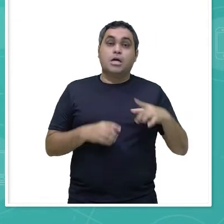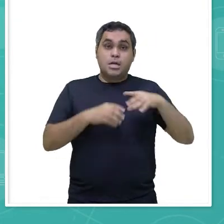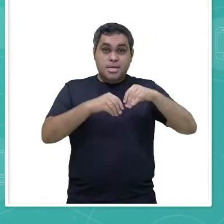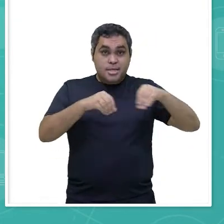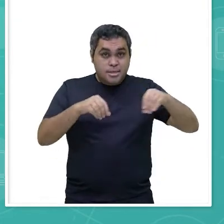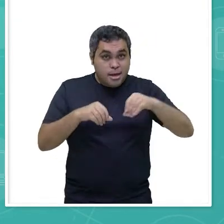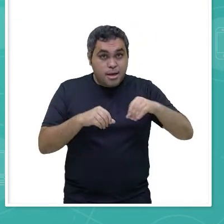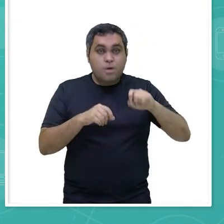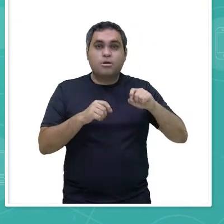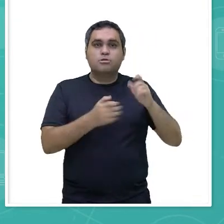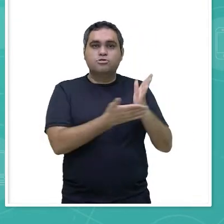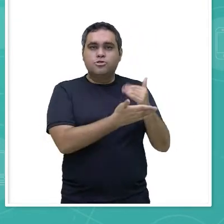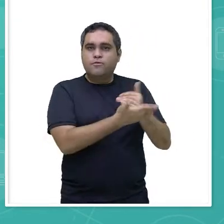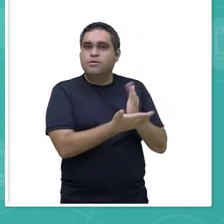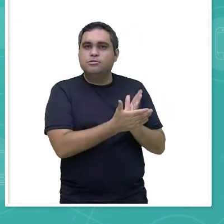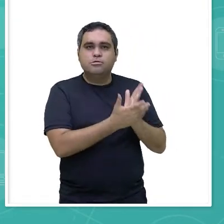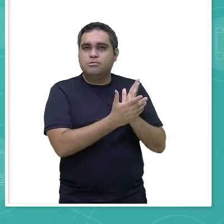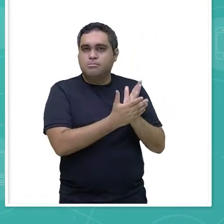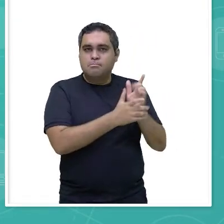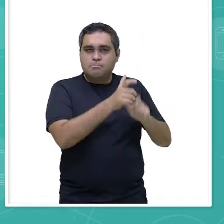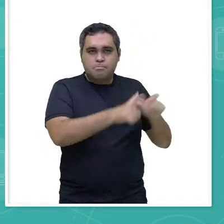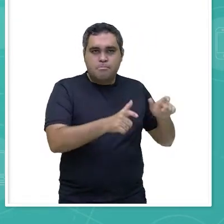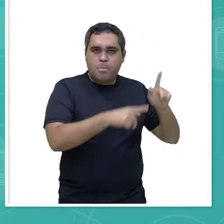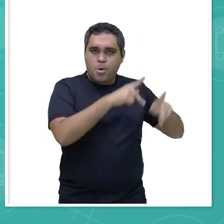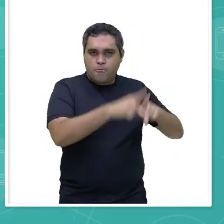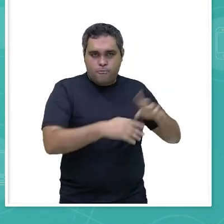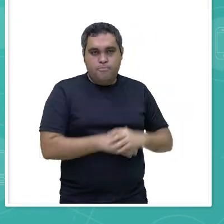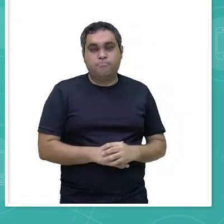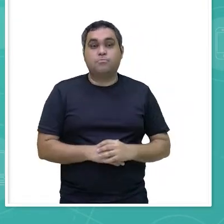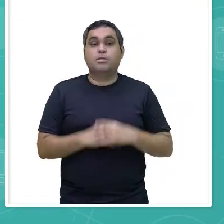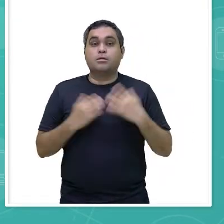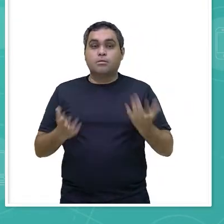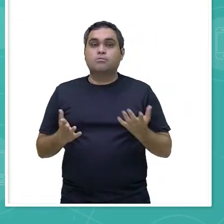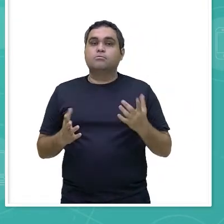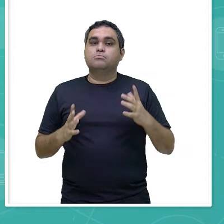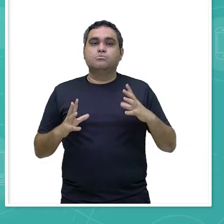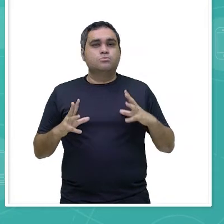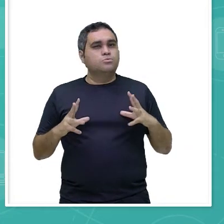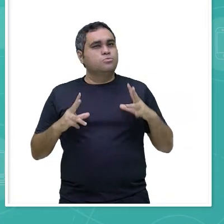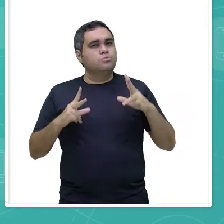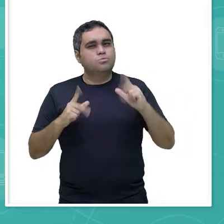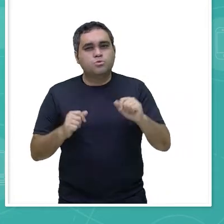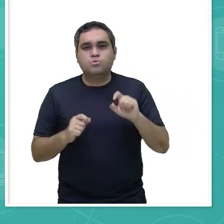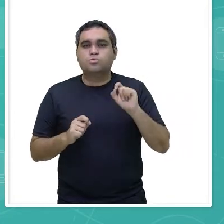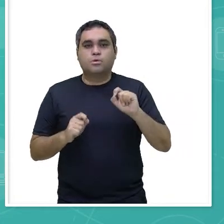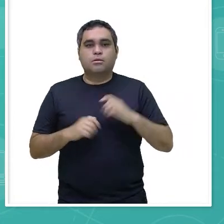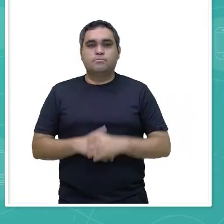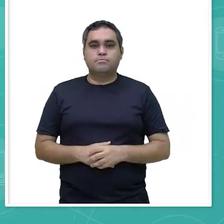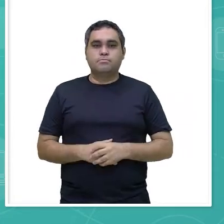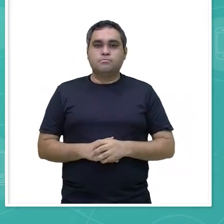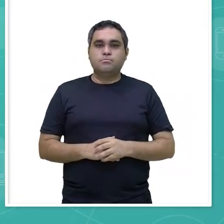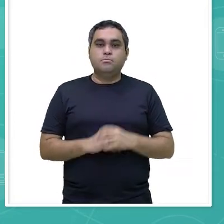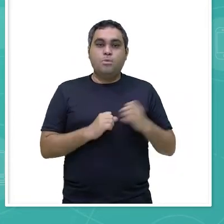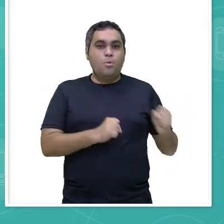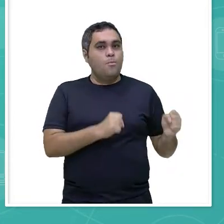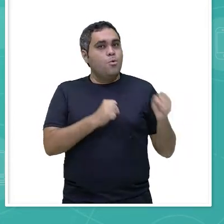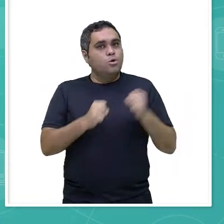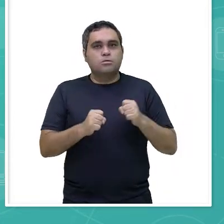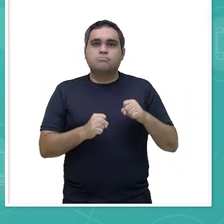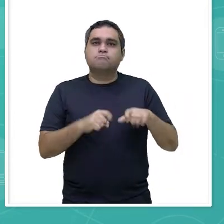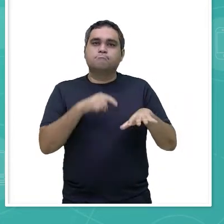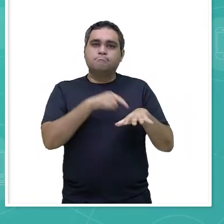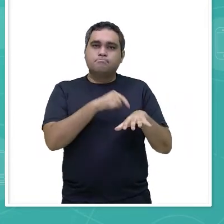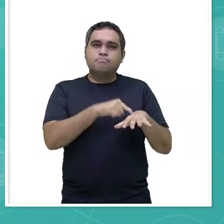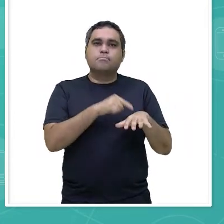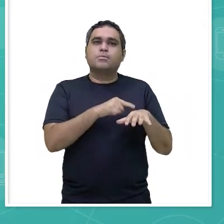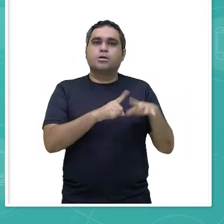não é verdade? Olha aí, ó. Pão, paz e terra. E todo o poder aos sovietes. E aí eu tenho Lenin, que vai ser